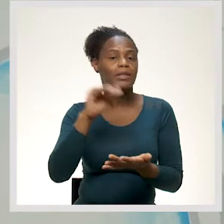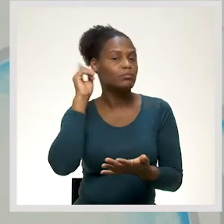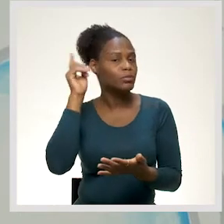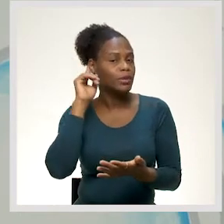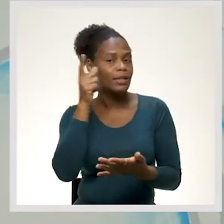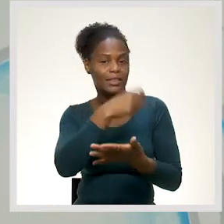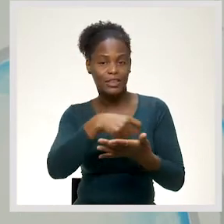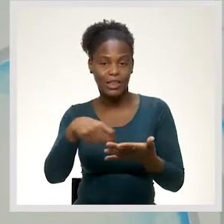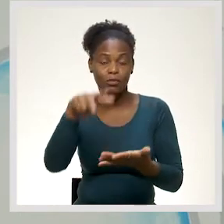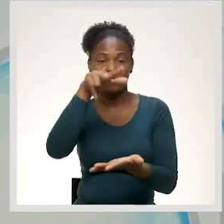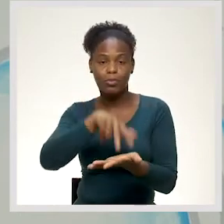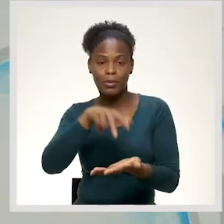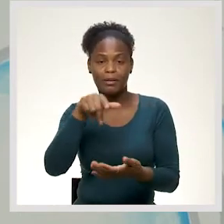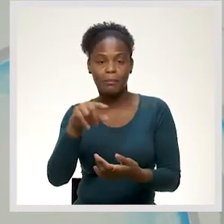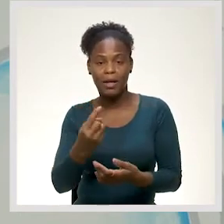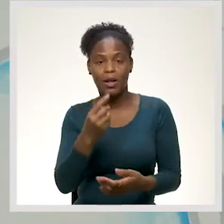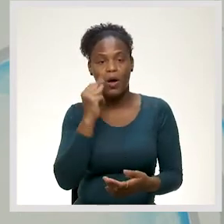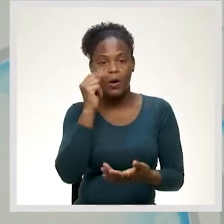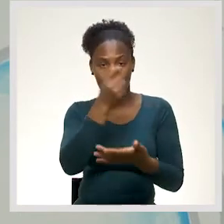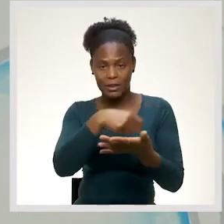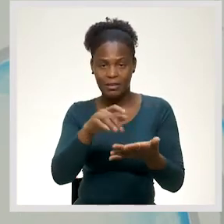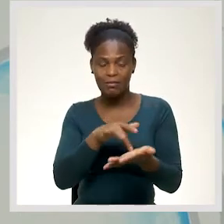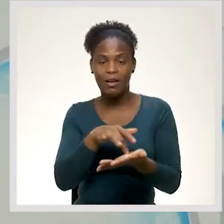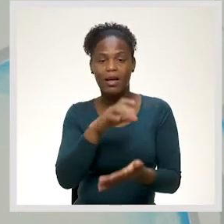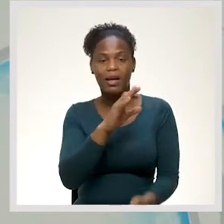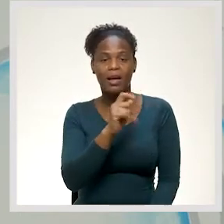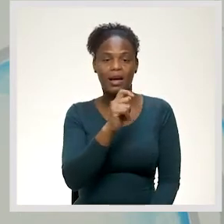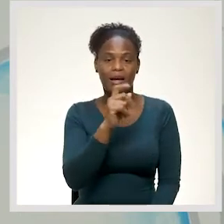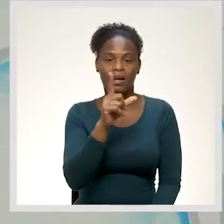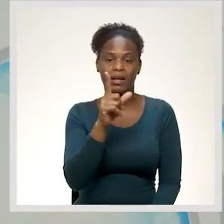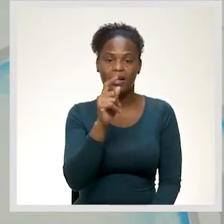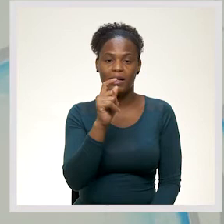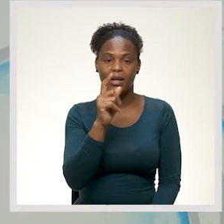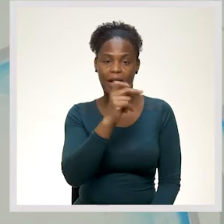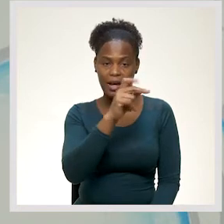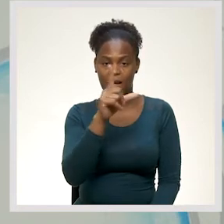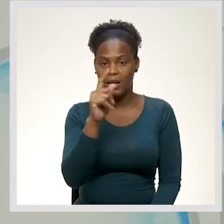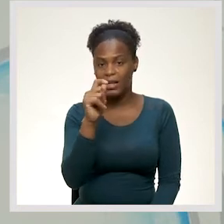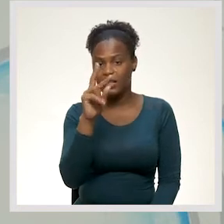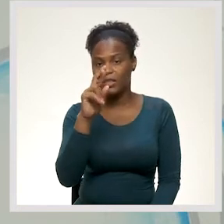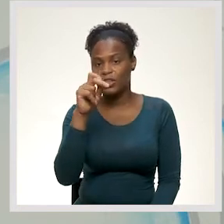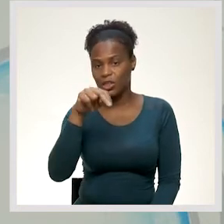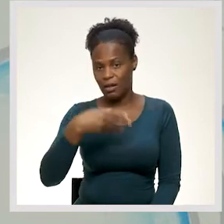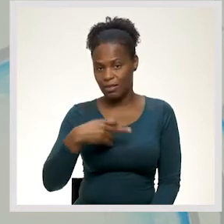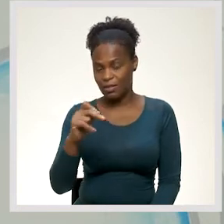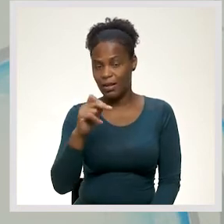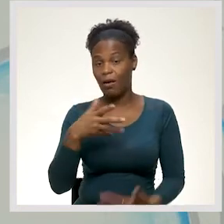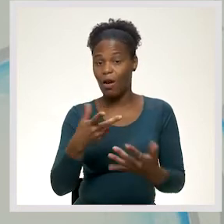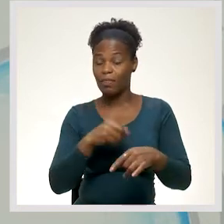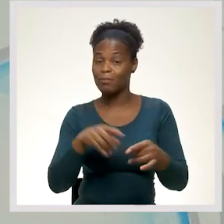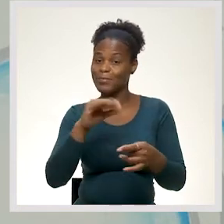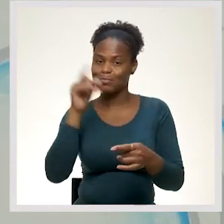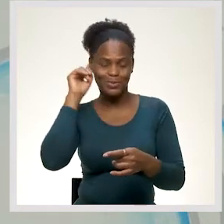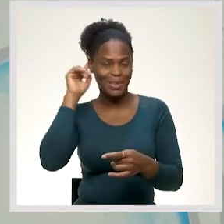importantes escritas e publicadas pelo escritor Alexandre Herculano. Vamos passar por um momento alto da nossa